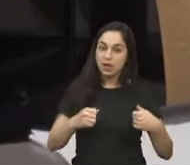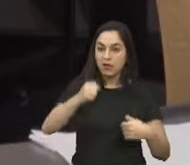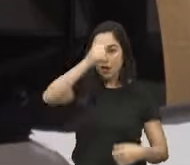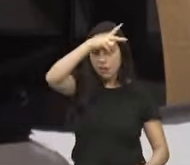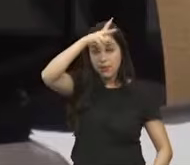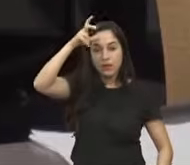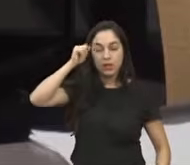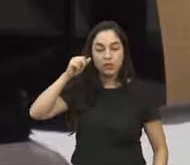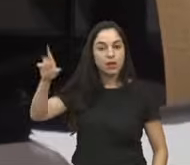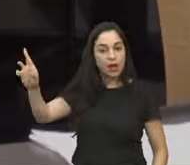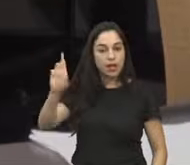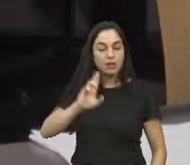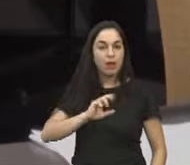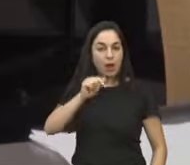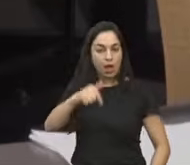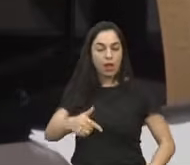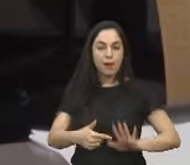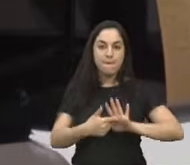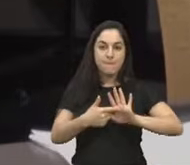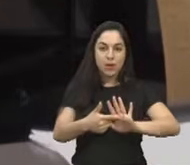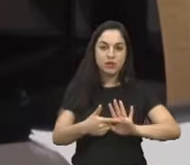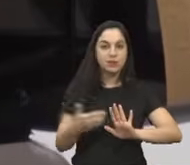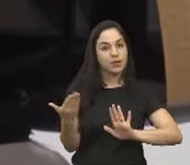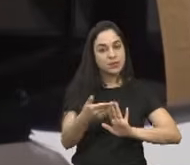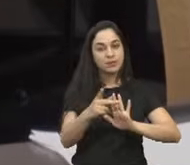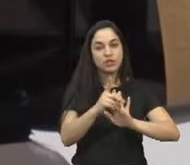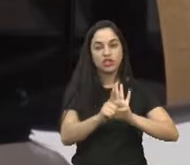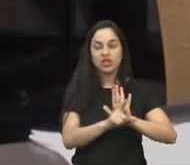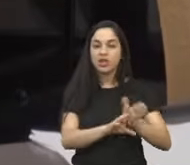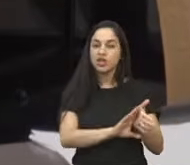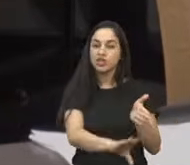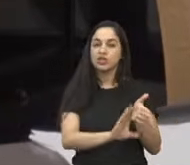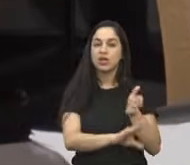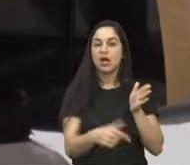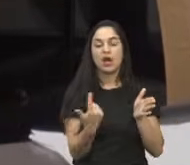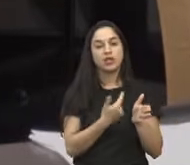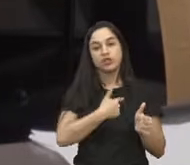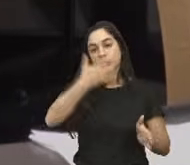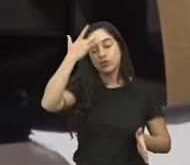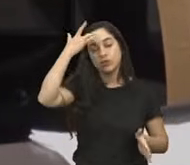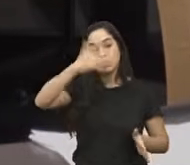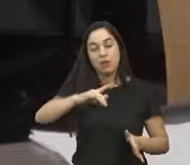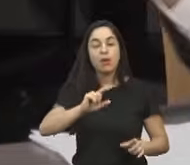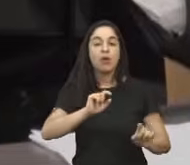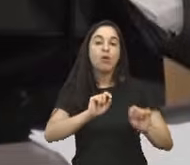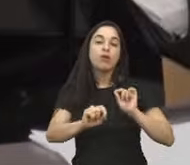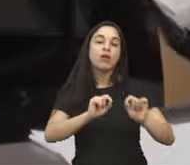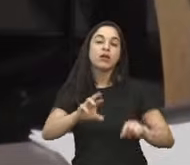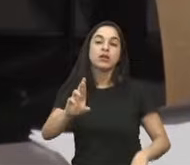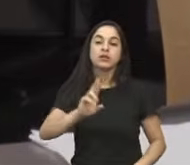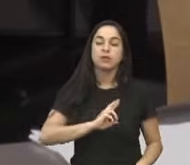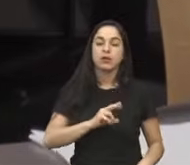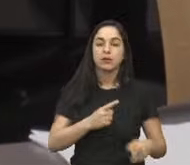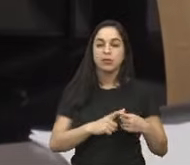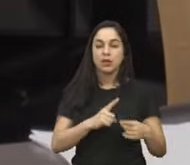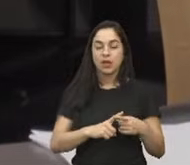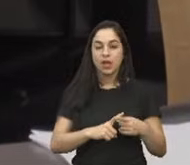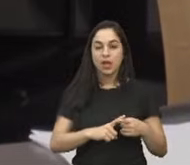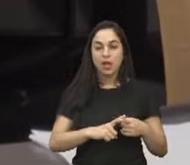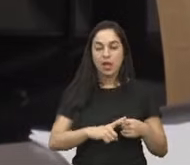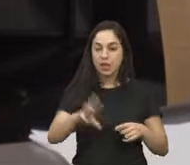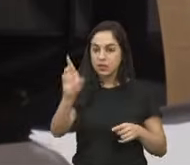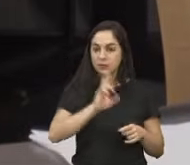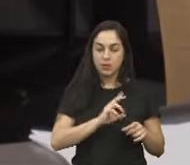na TV Câmara. Esse projeto de lei vai retirar isso. A gente não vai mais saber quais são as respostas, porque as respostas não são lidas aqui,